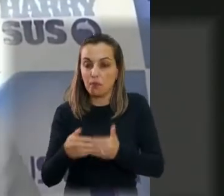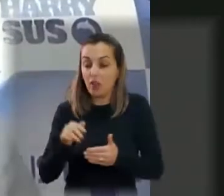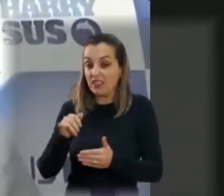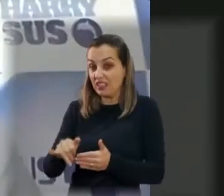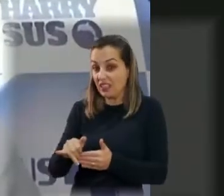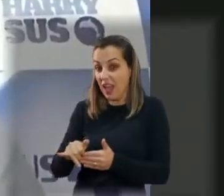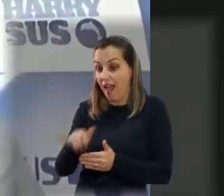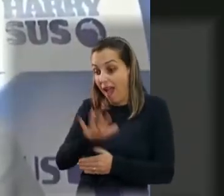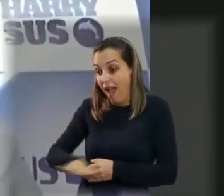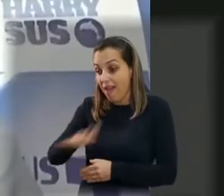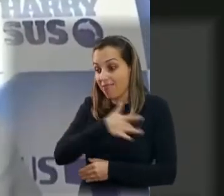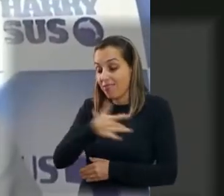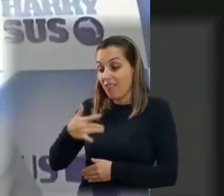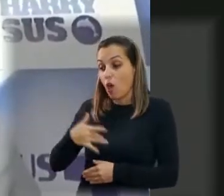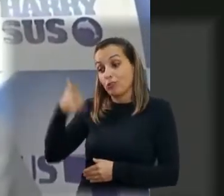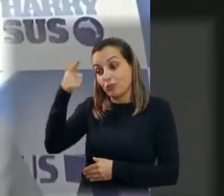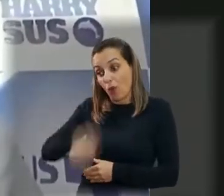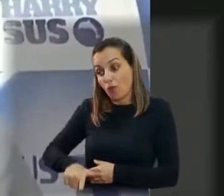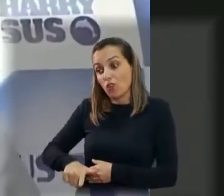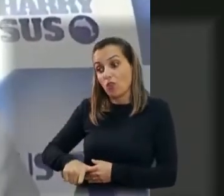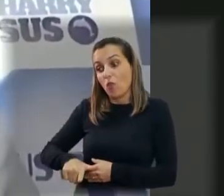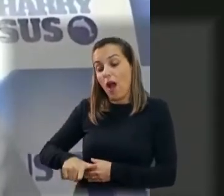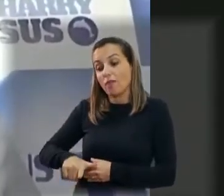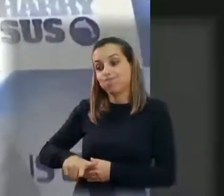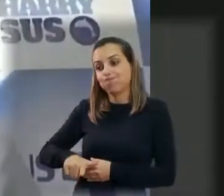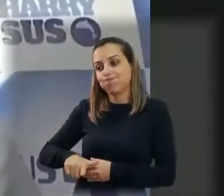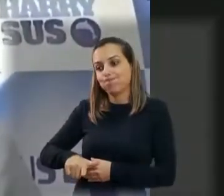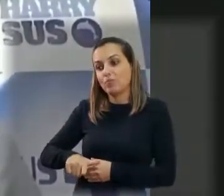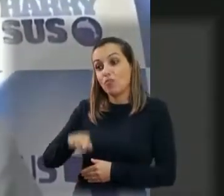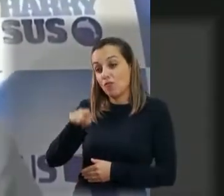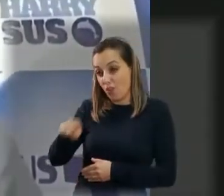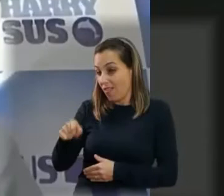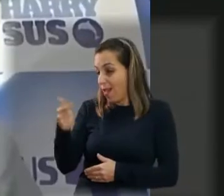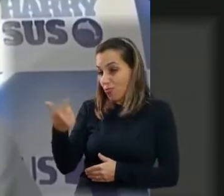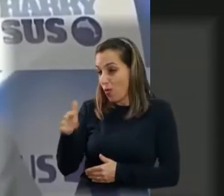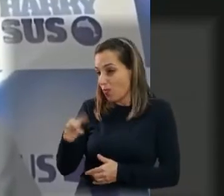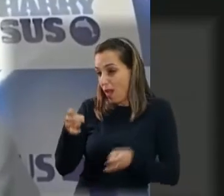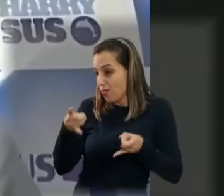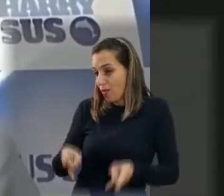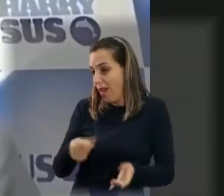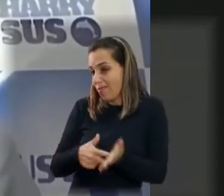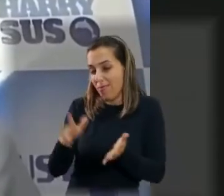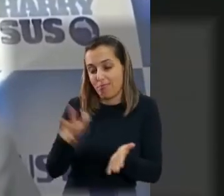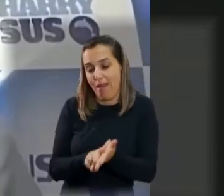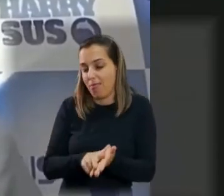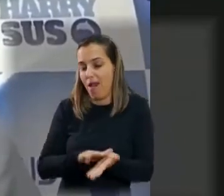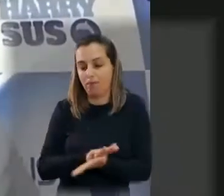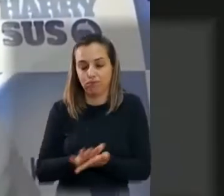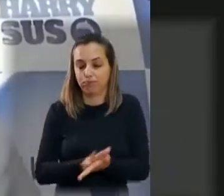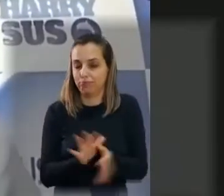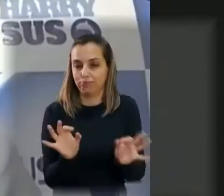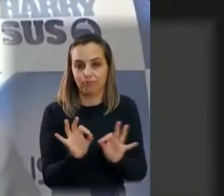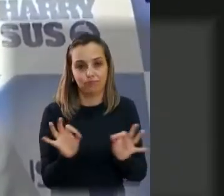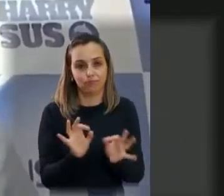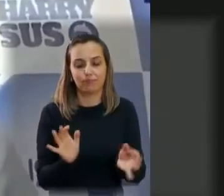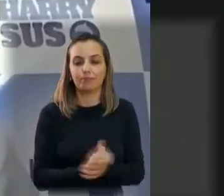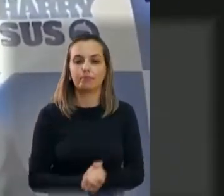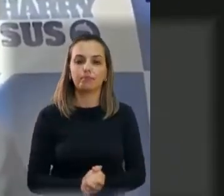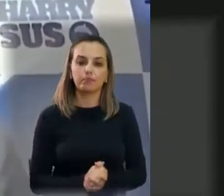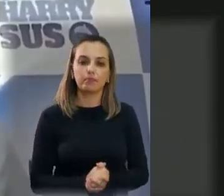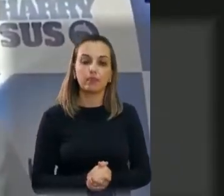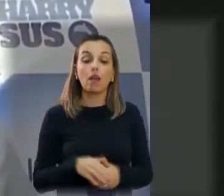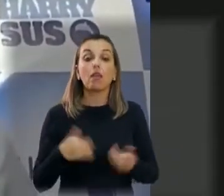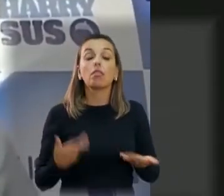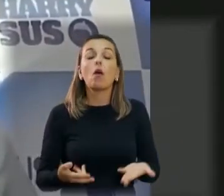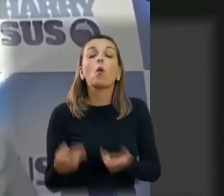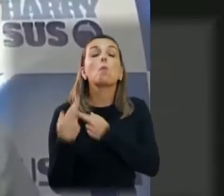de saúde continuar do jeito que está, vai ser difícil também. Então, qual é o